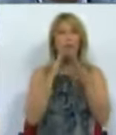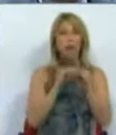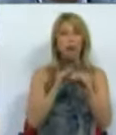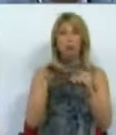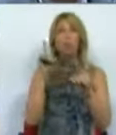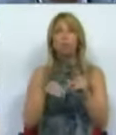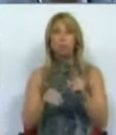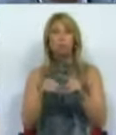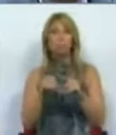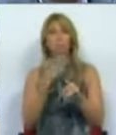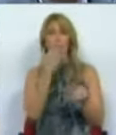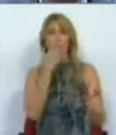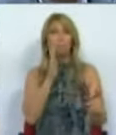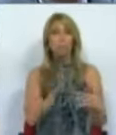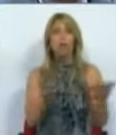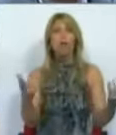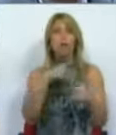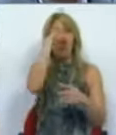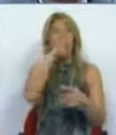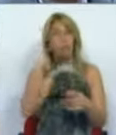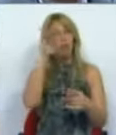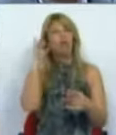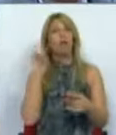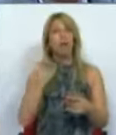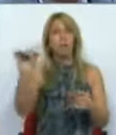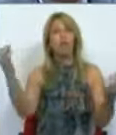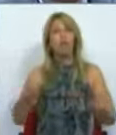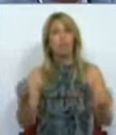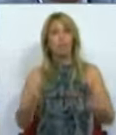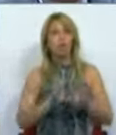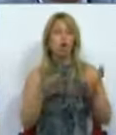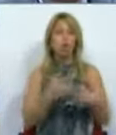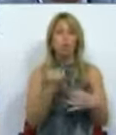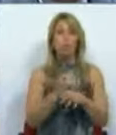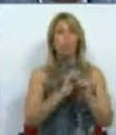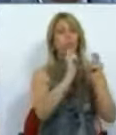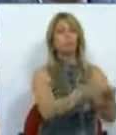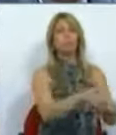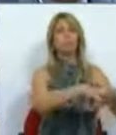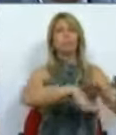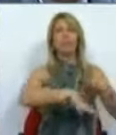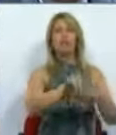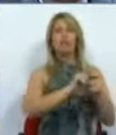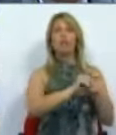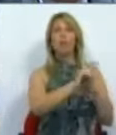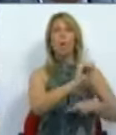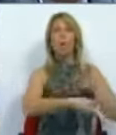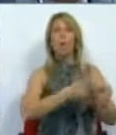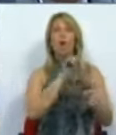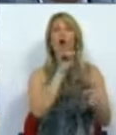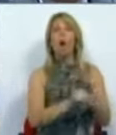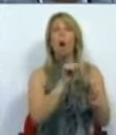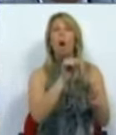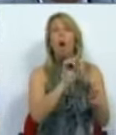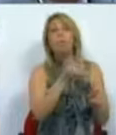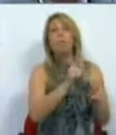próprio Governo, que constituiu um grupo de trabalho a quem incumbiu de proceder à definição daquilo que deve ser, no quadro atual,